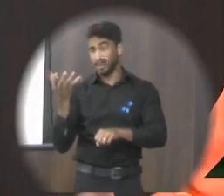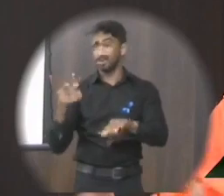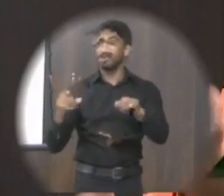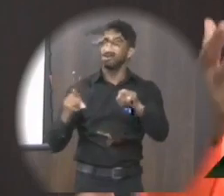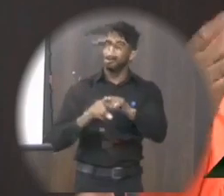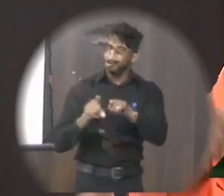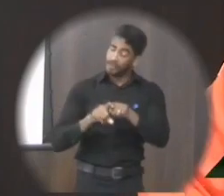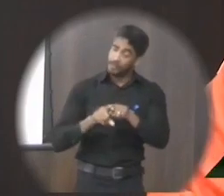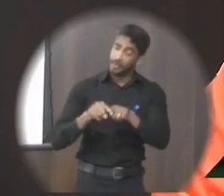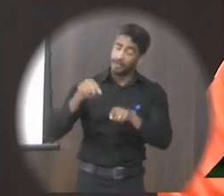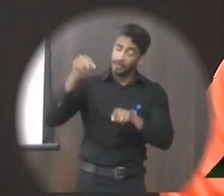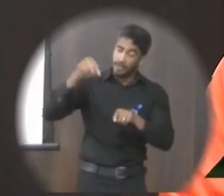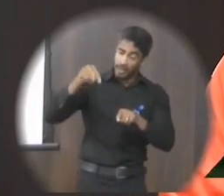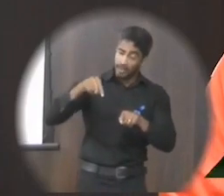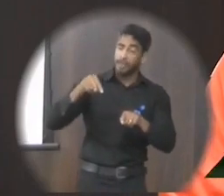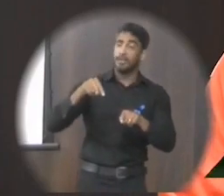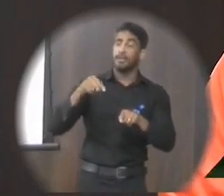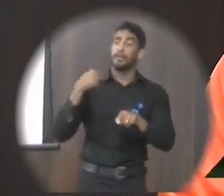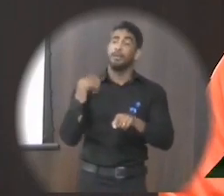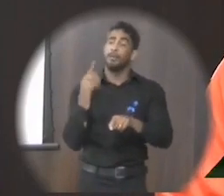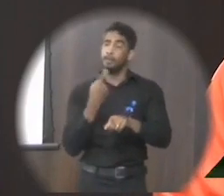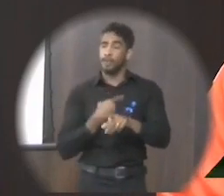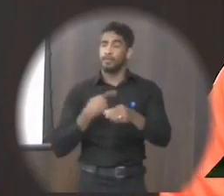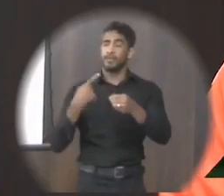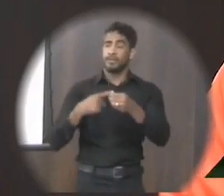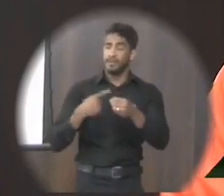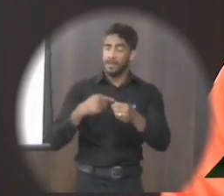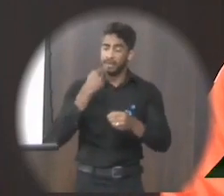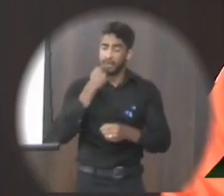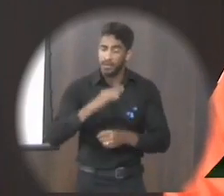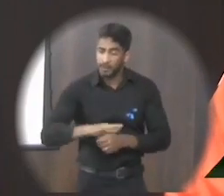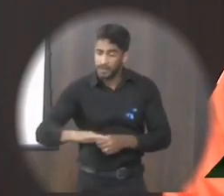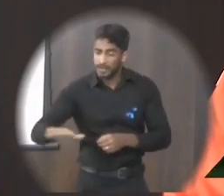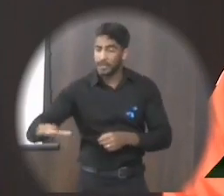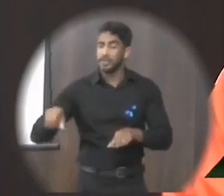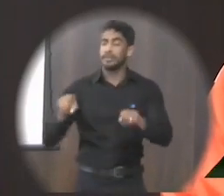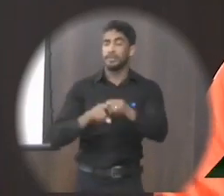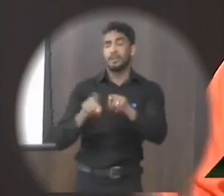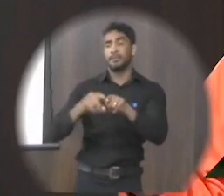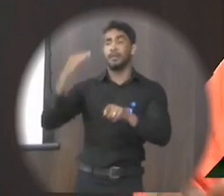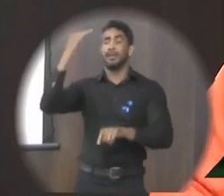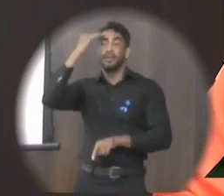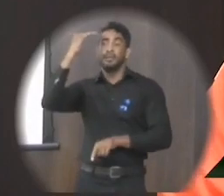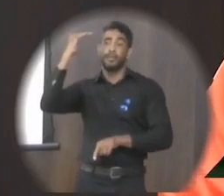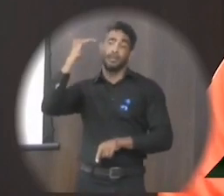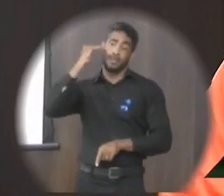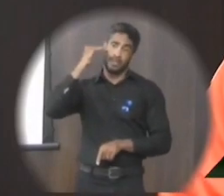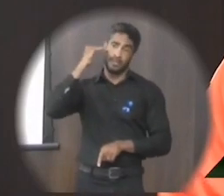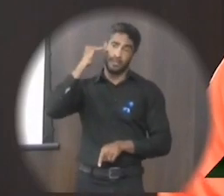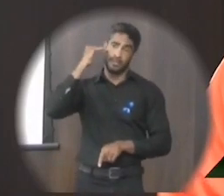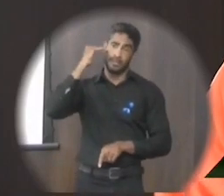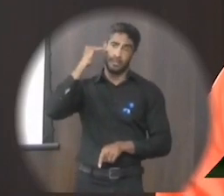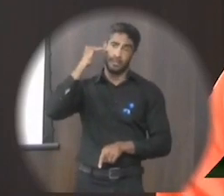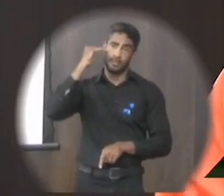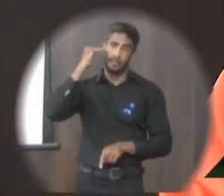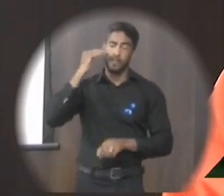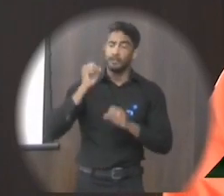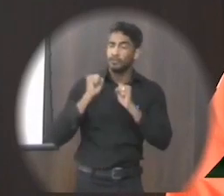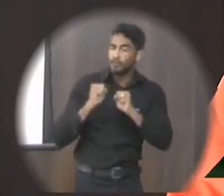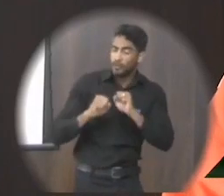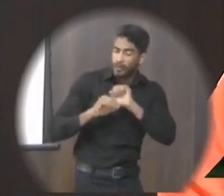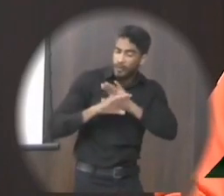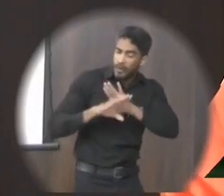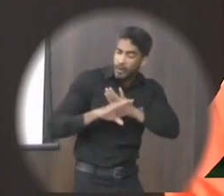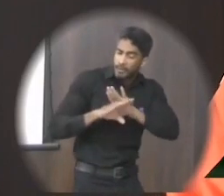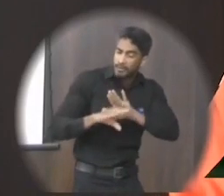isso para as crianças e adolescentes de poder